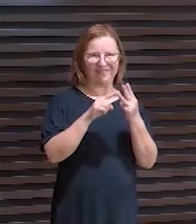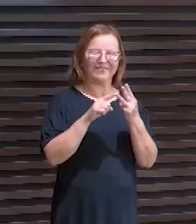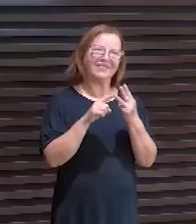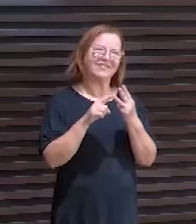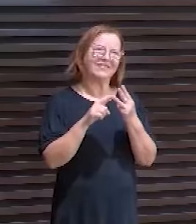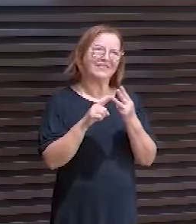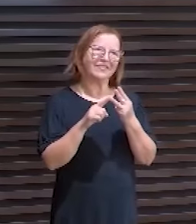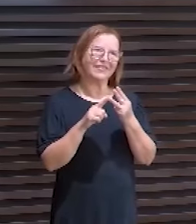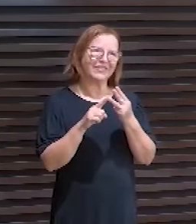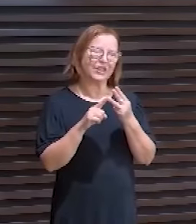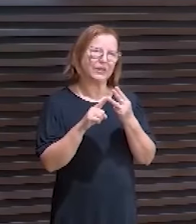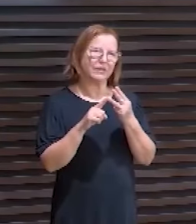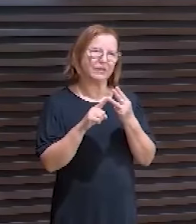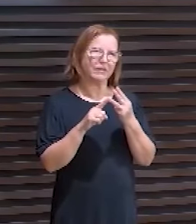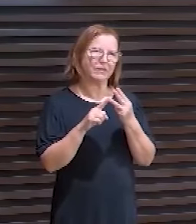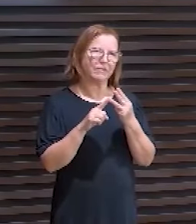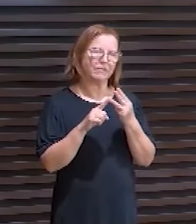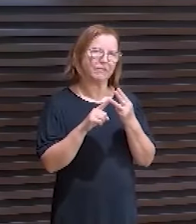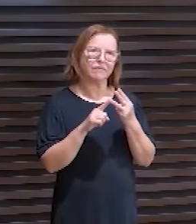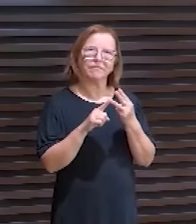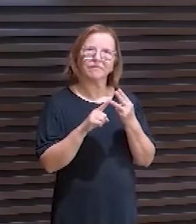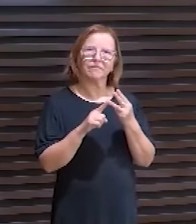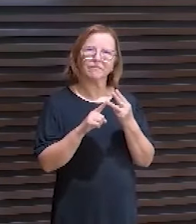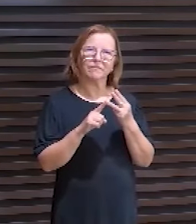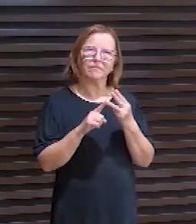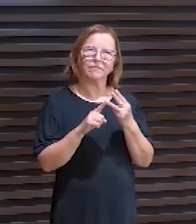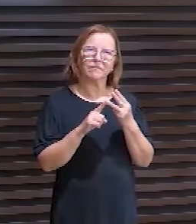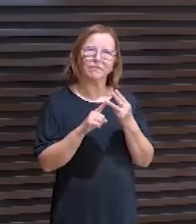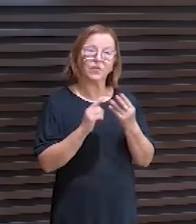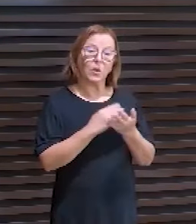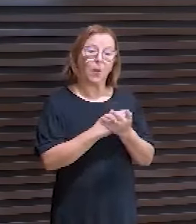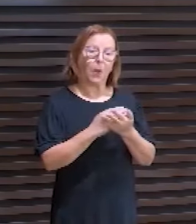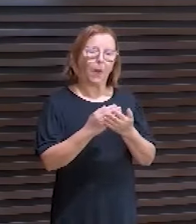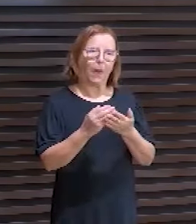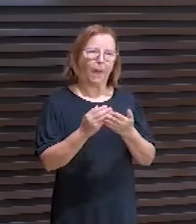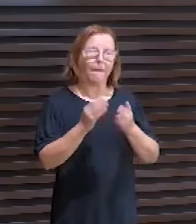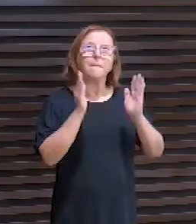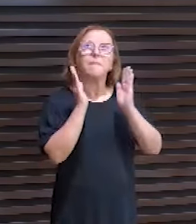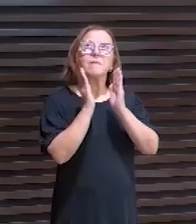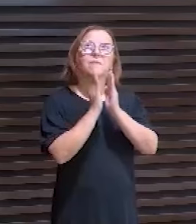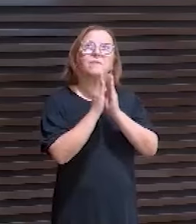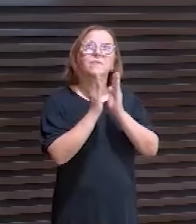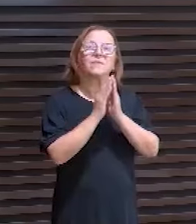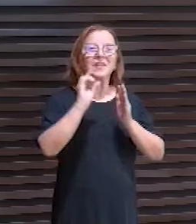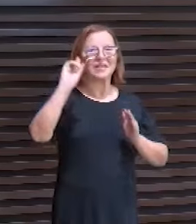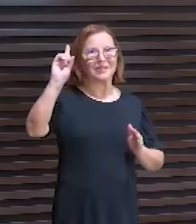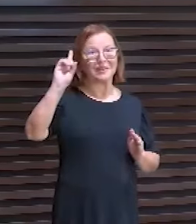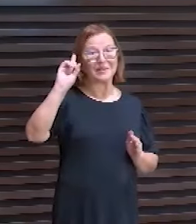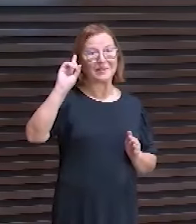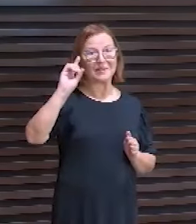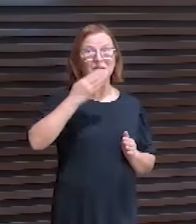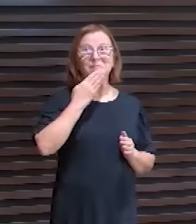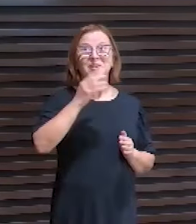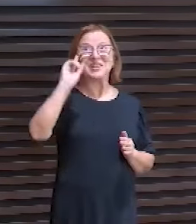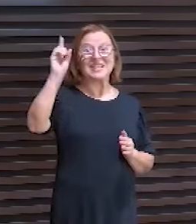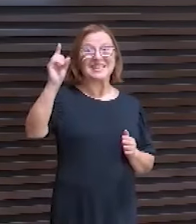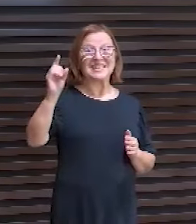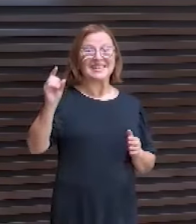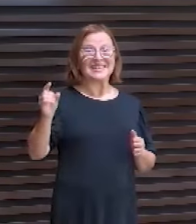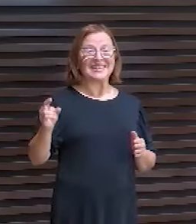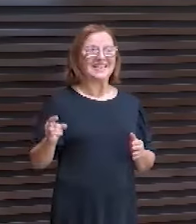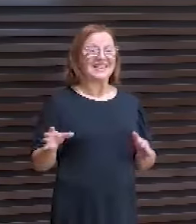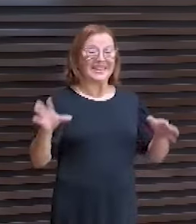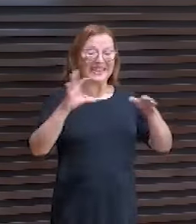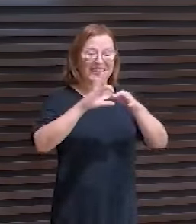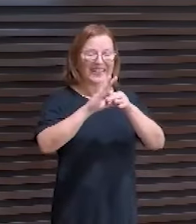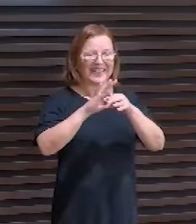entrar em uma missão com Deus para que Ele restaure o seu casamento